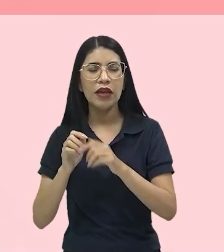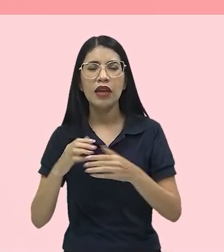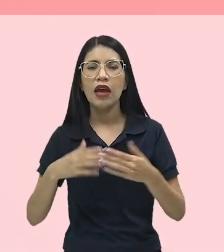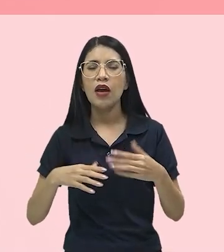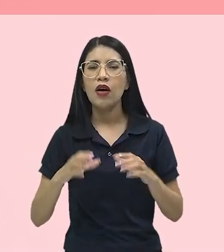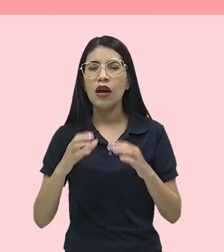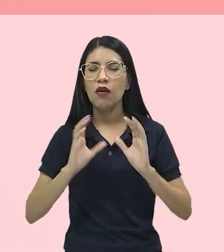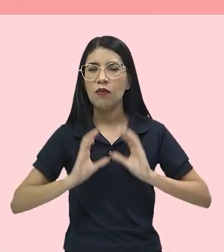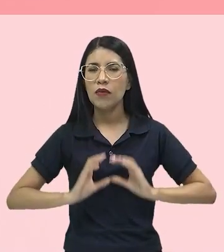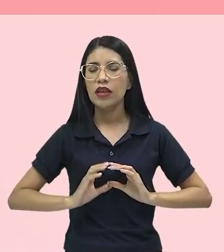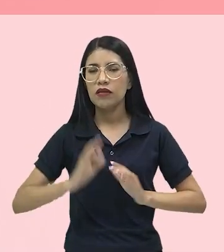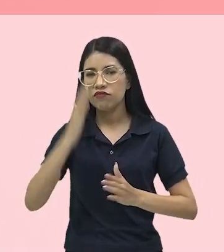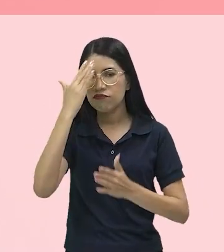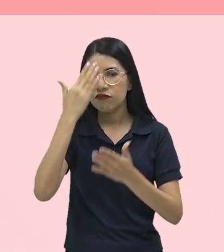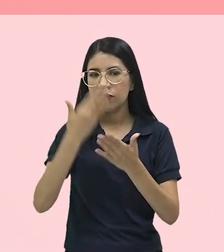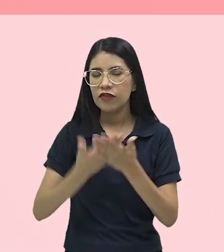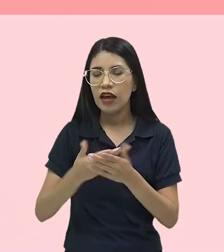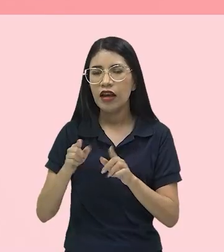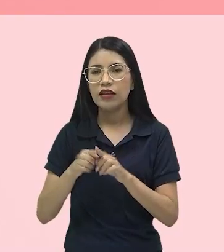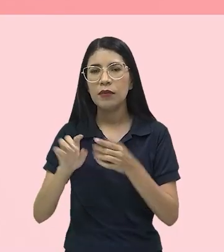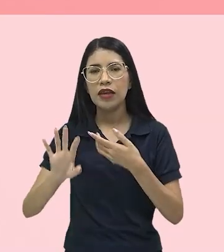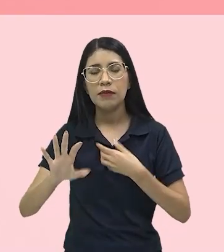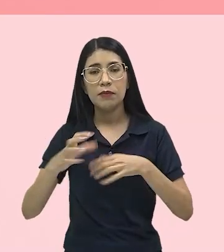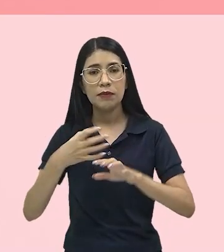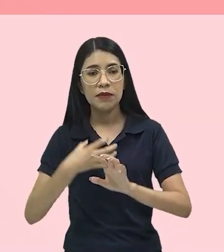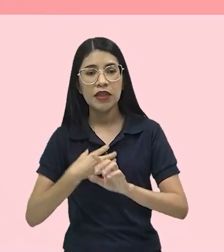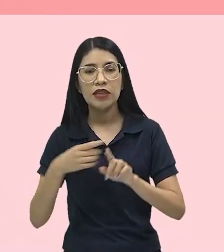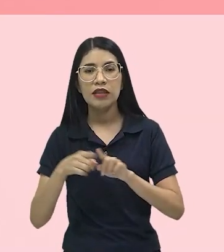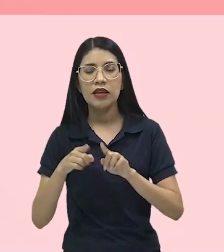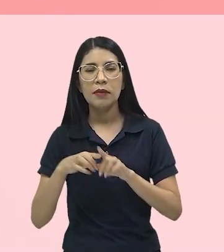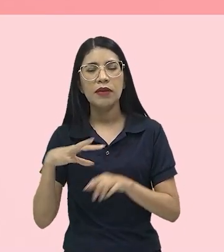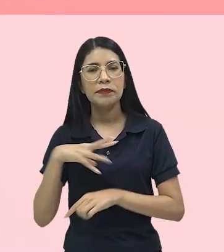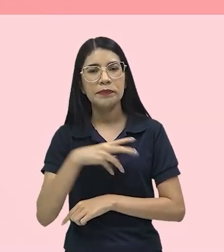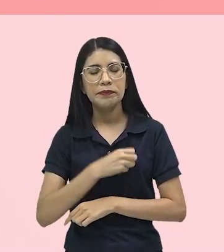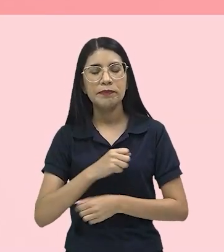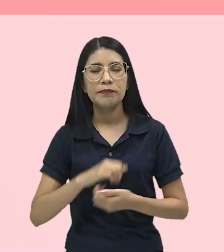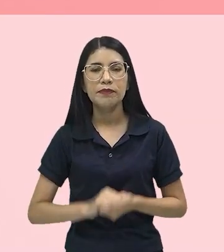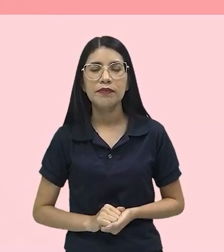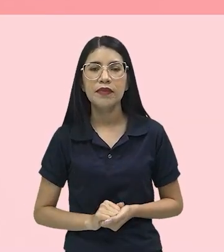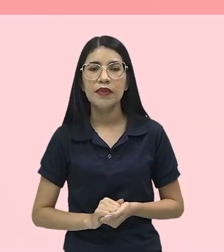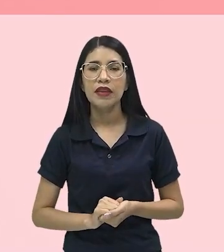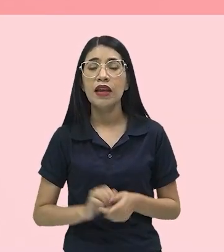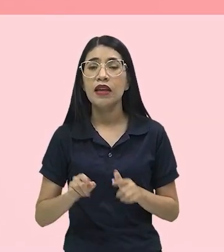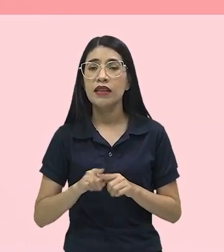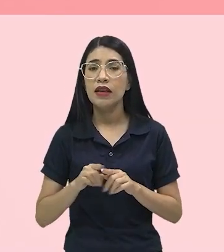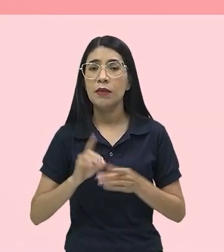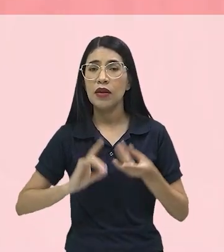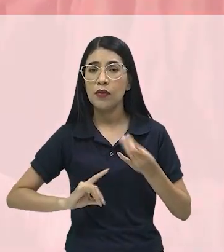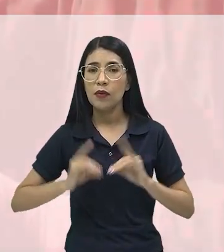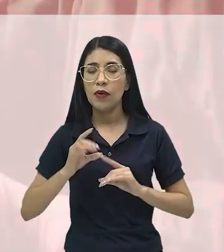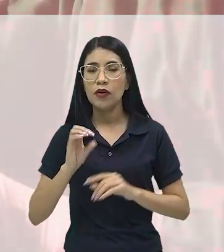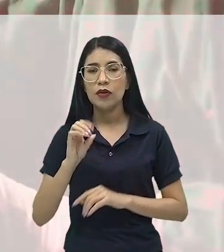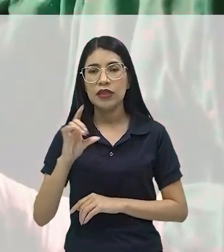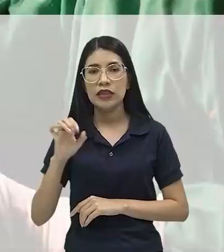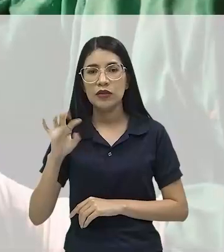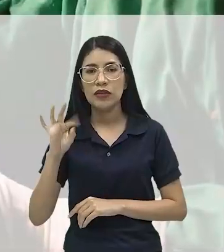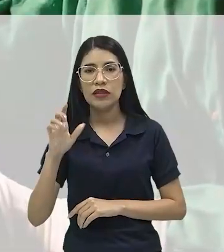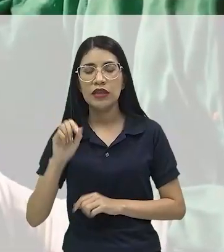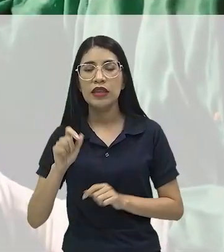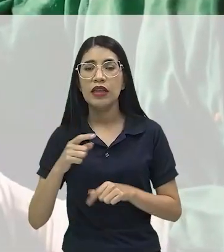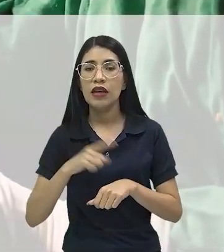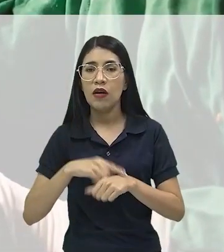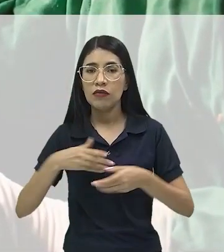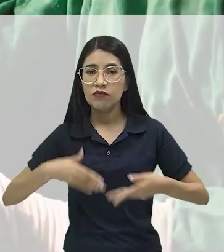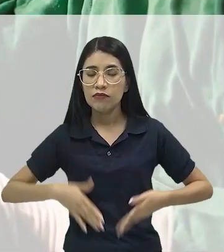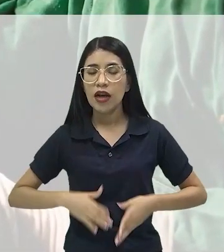como confiança, empatia e afeto. A ocitocina também é liberada no momento do parto,